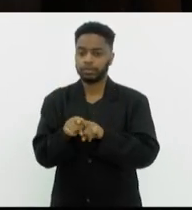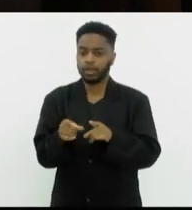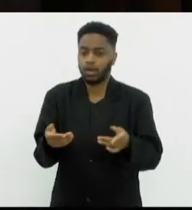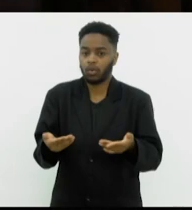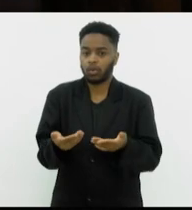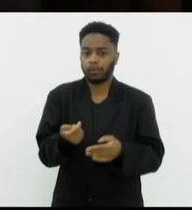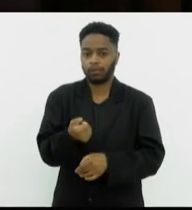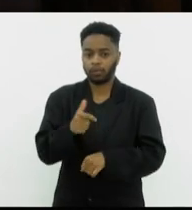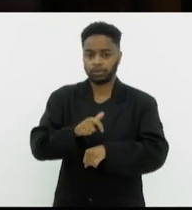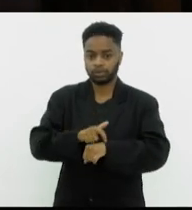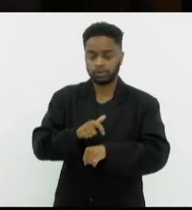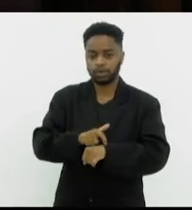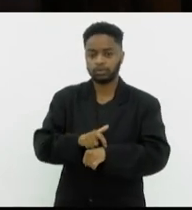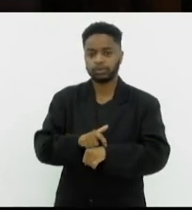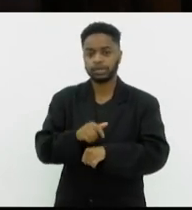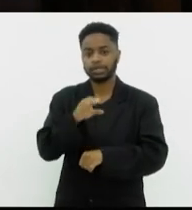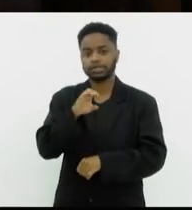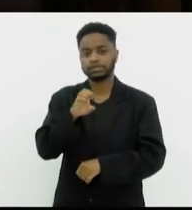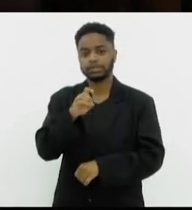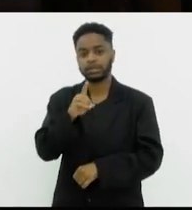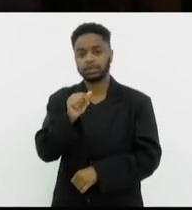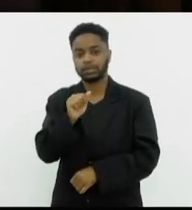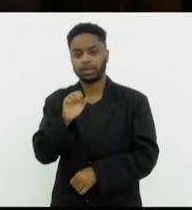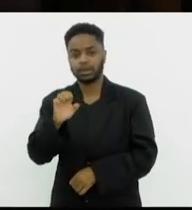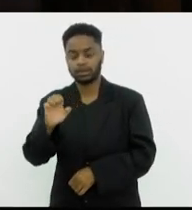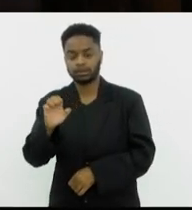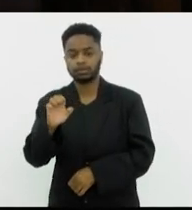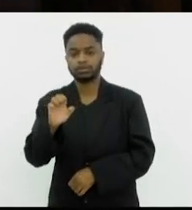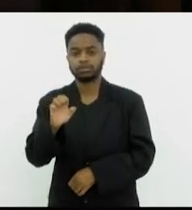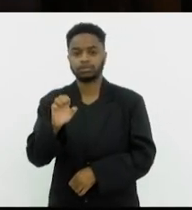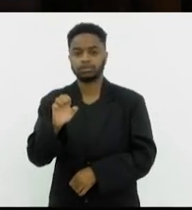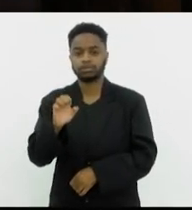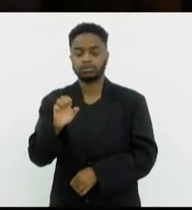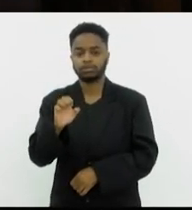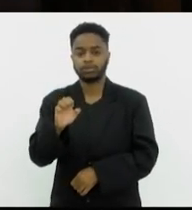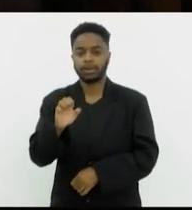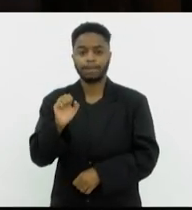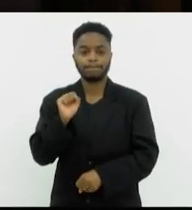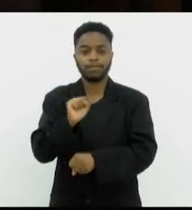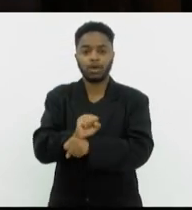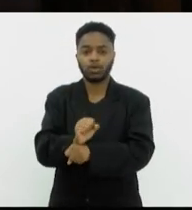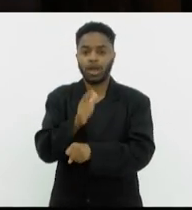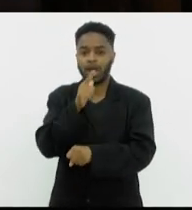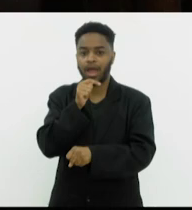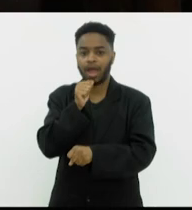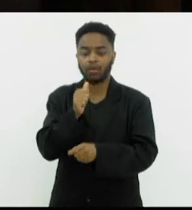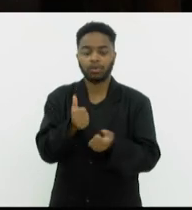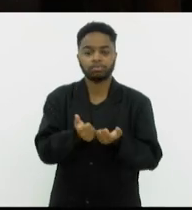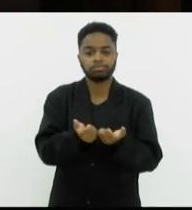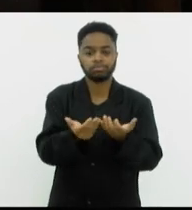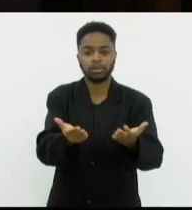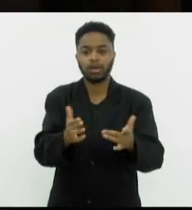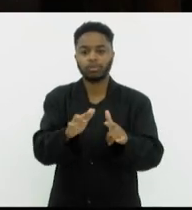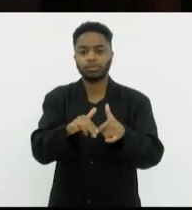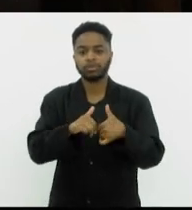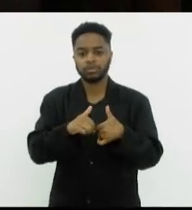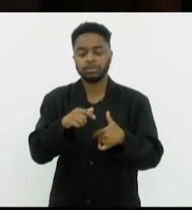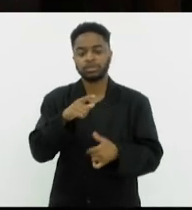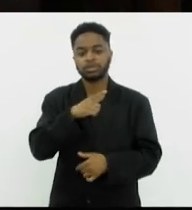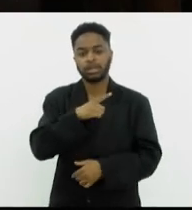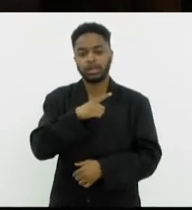Recentemente, presidente, a SEDAI determinou a interrupção do abastecimento de água devido a um vazamento